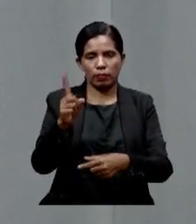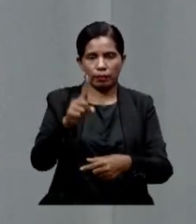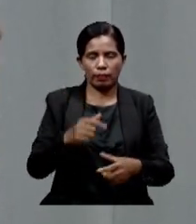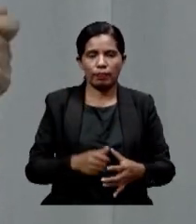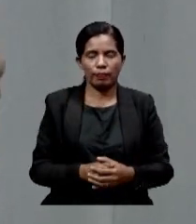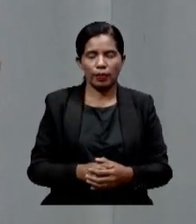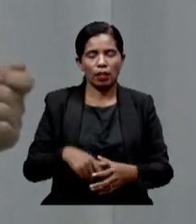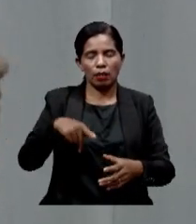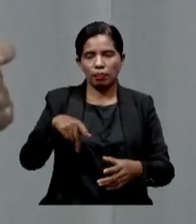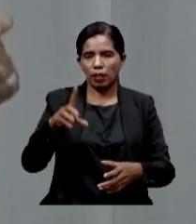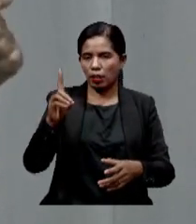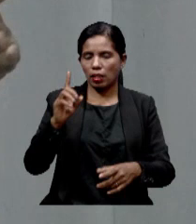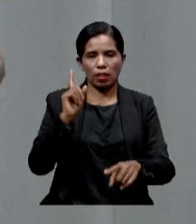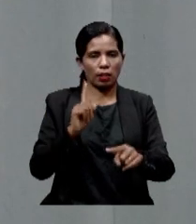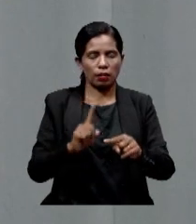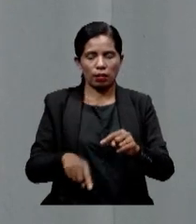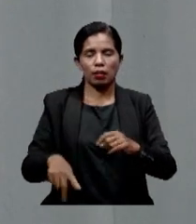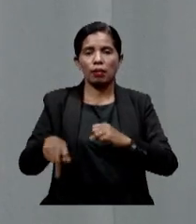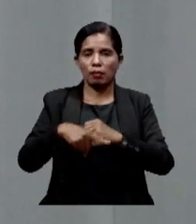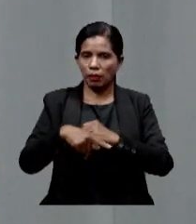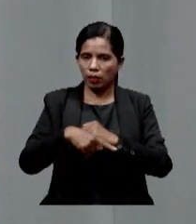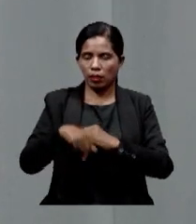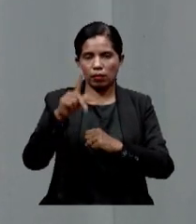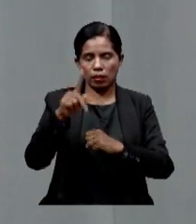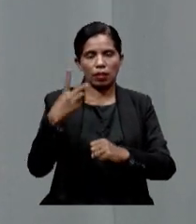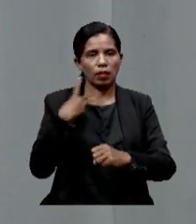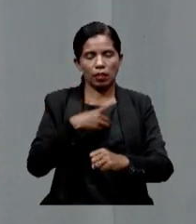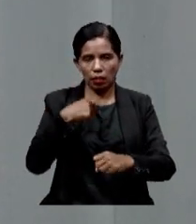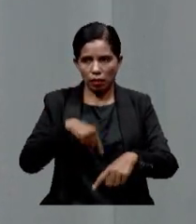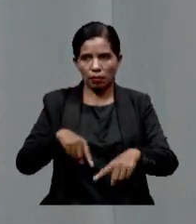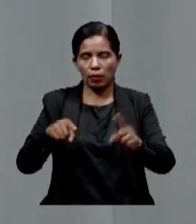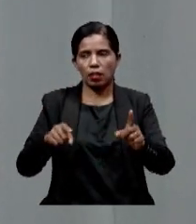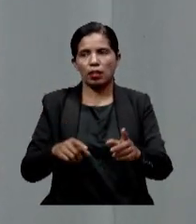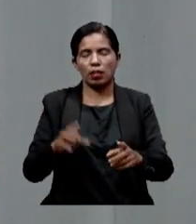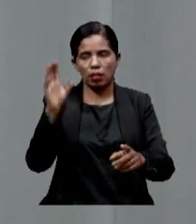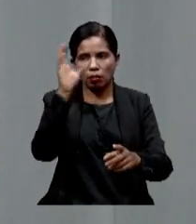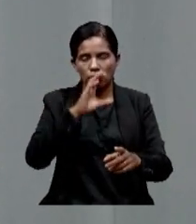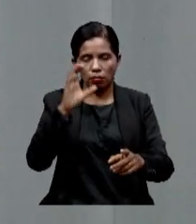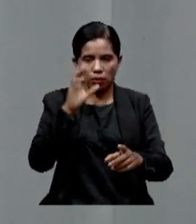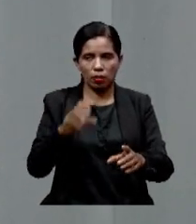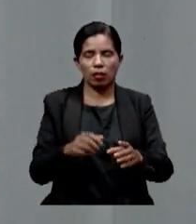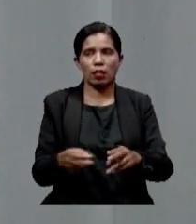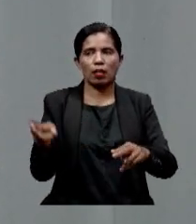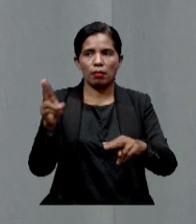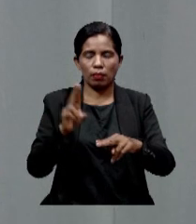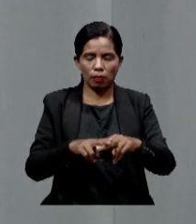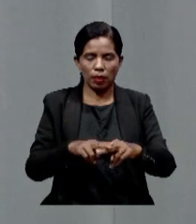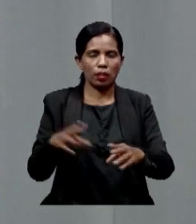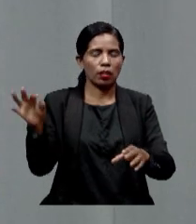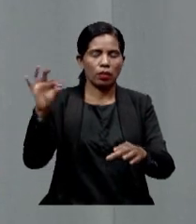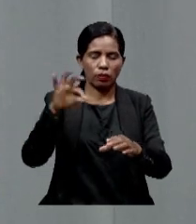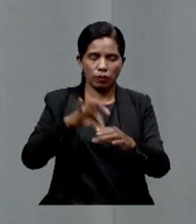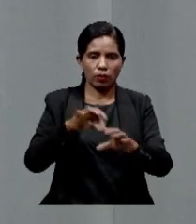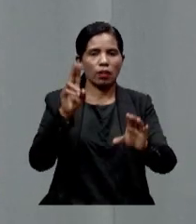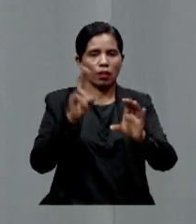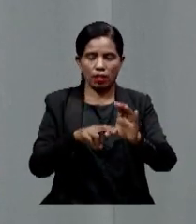PD la bela dite partido ida que estava buca aumenta e tenha votos e tenha